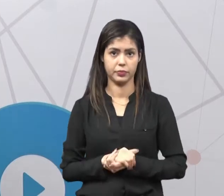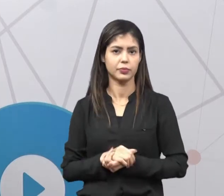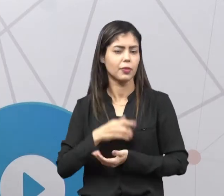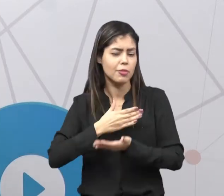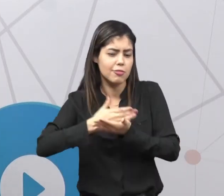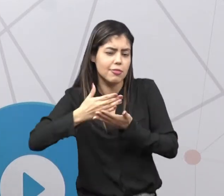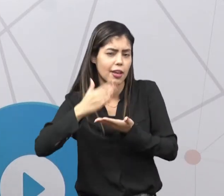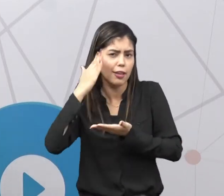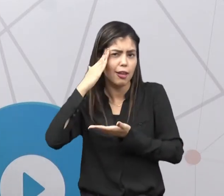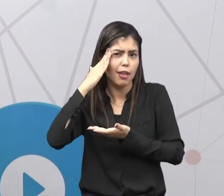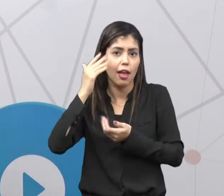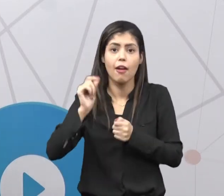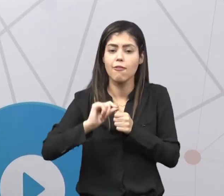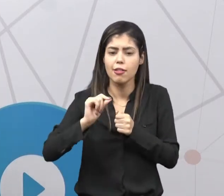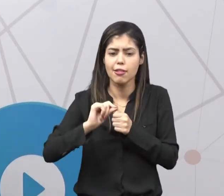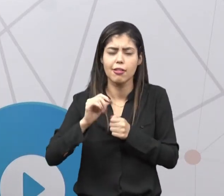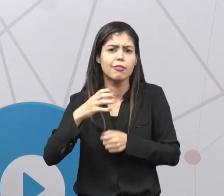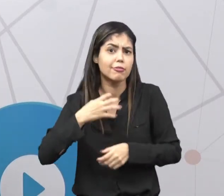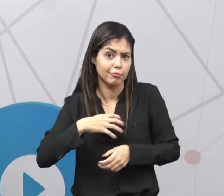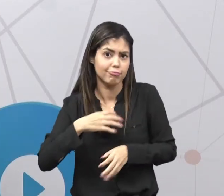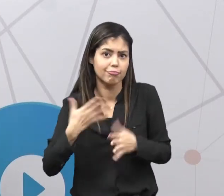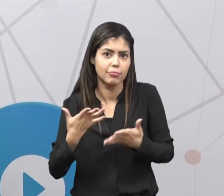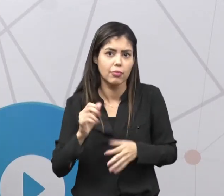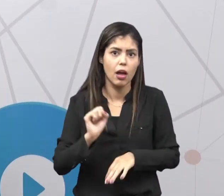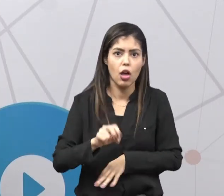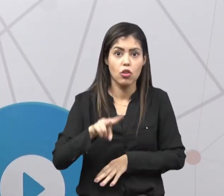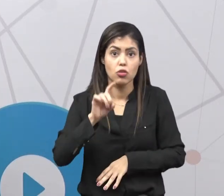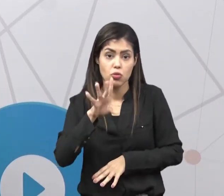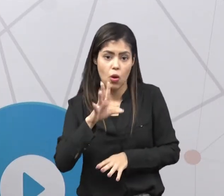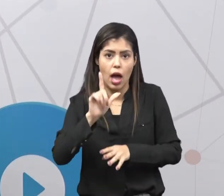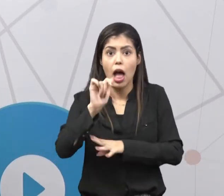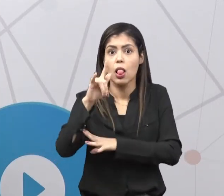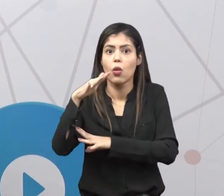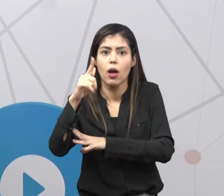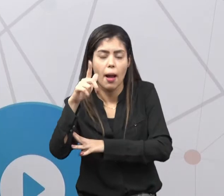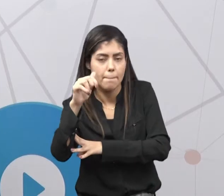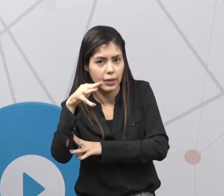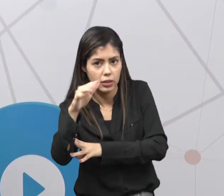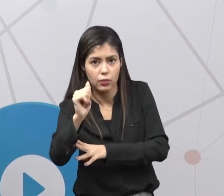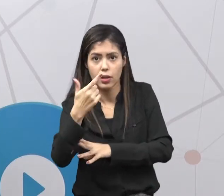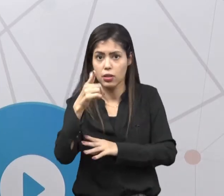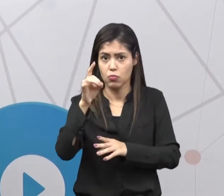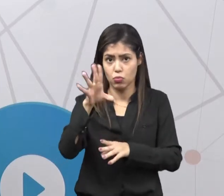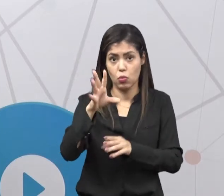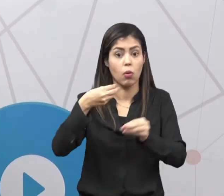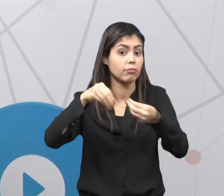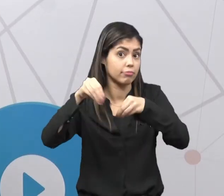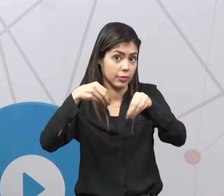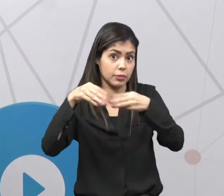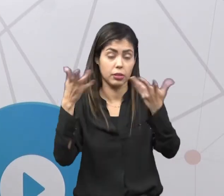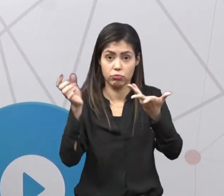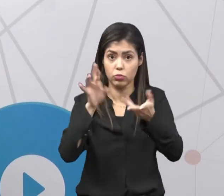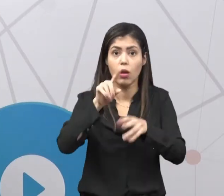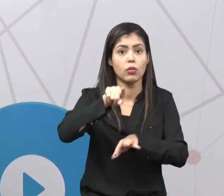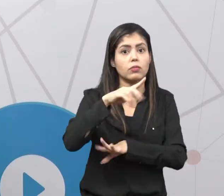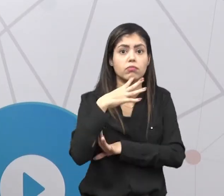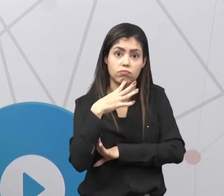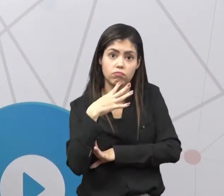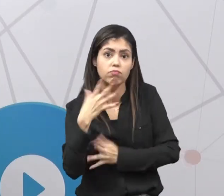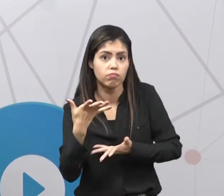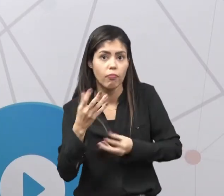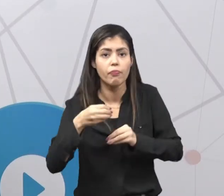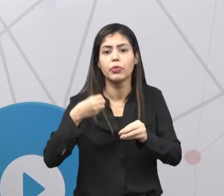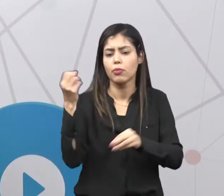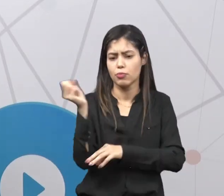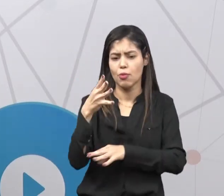entender, né? Começou a fazer sentido. Até então você entendia tudo isso simplesmente como alongamento, e não tratava com esse termo. Agora você já conhece um